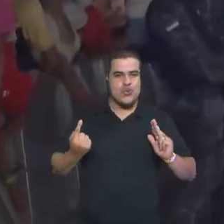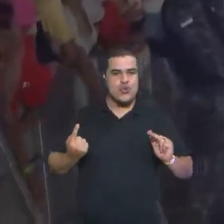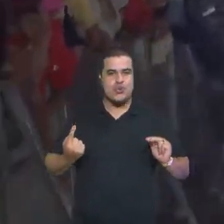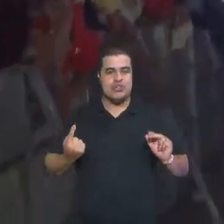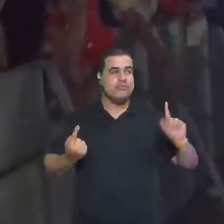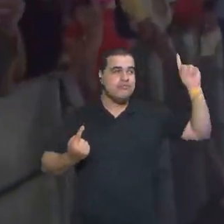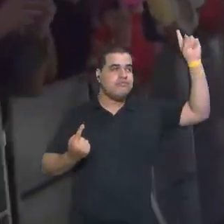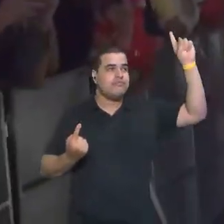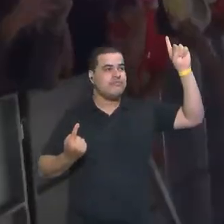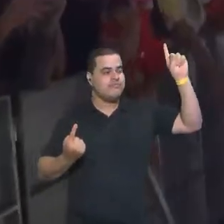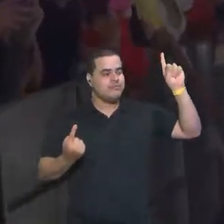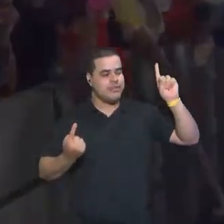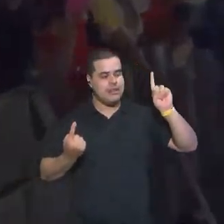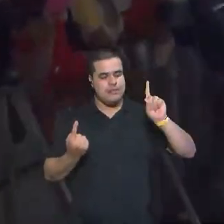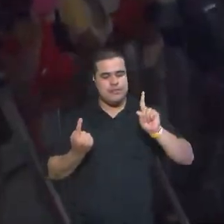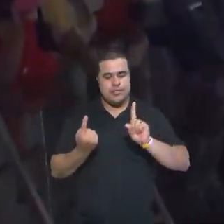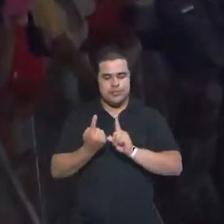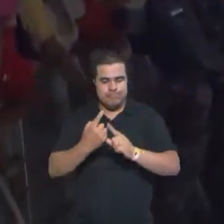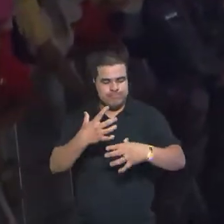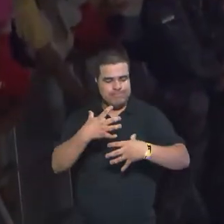pois sinto